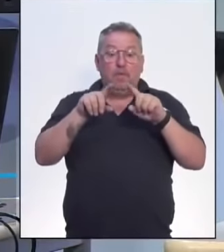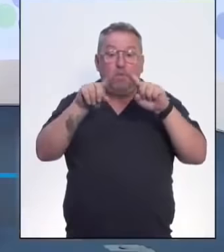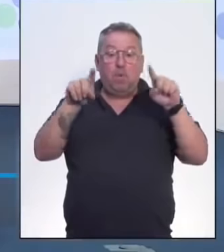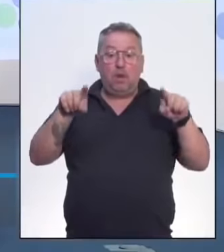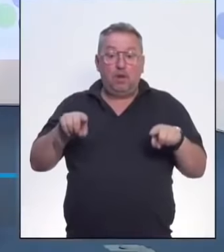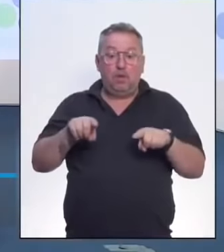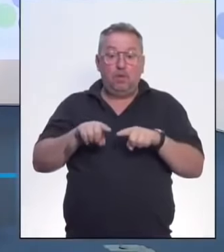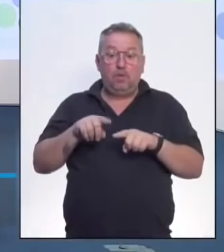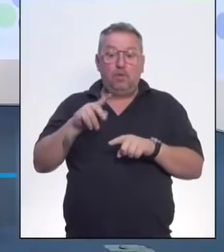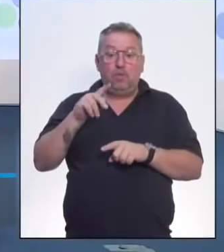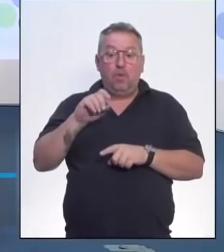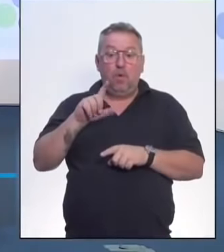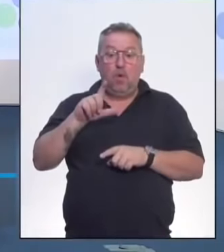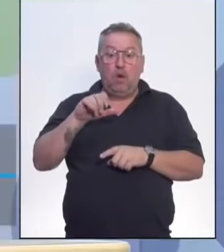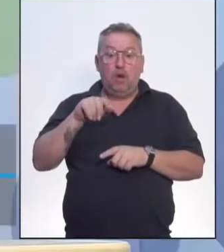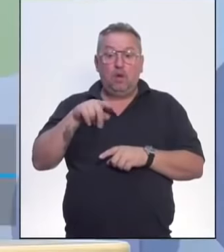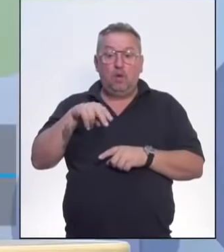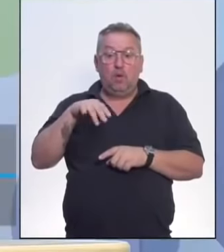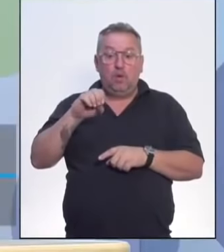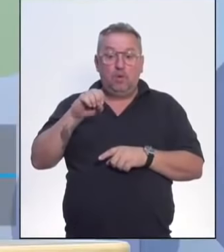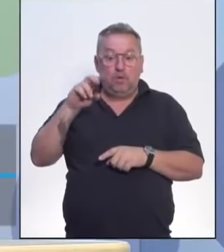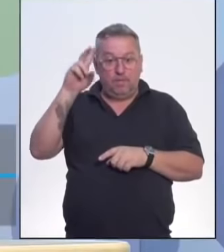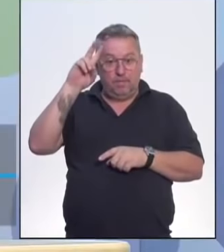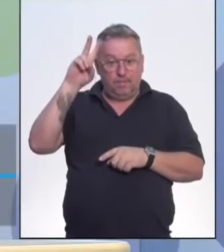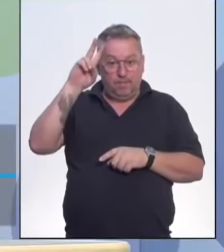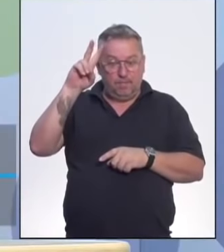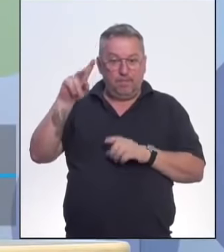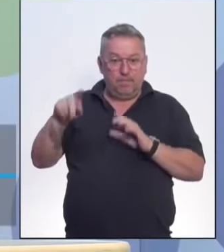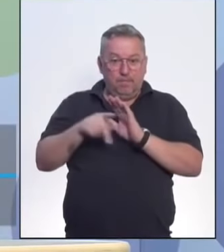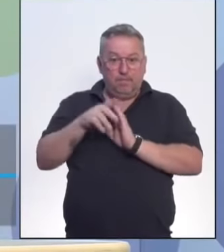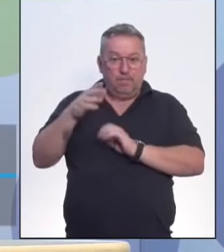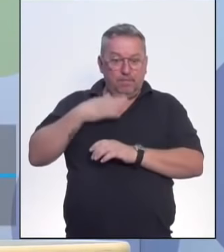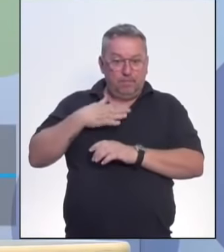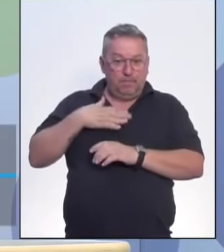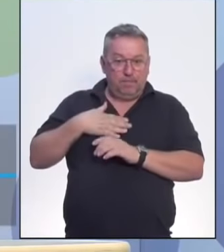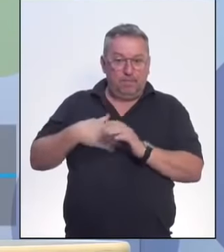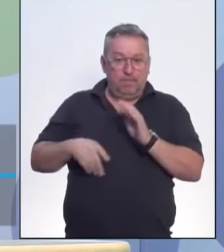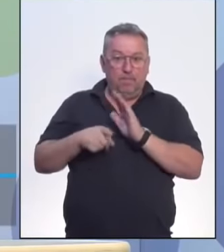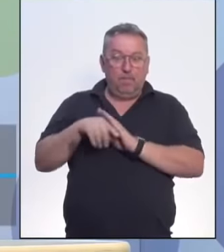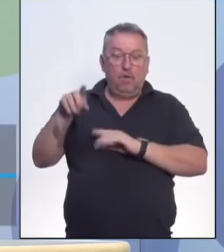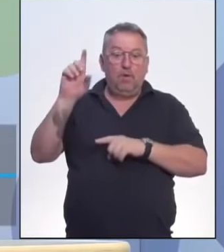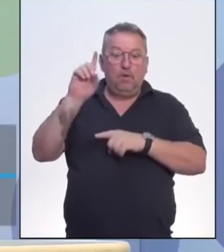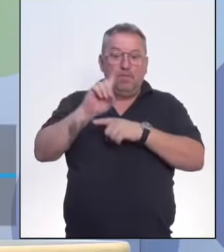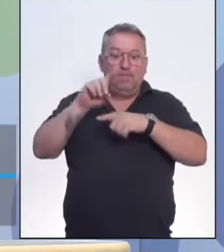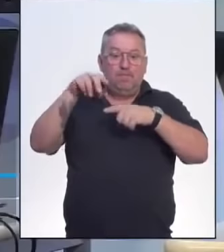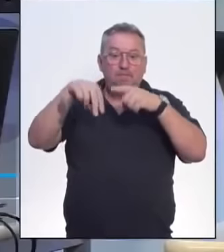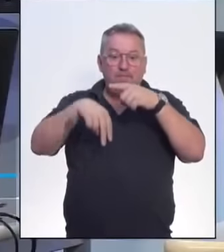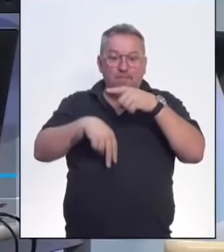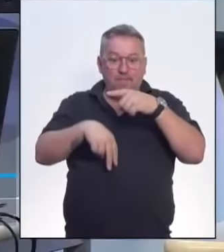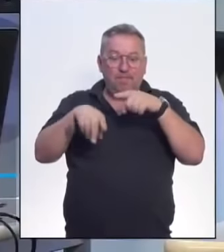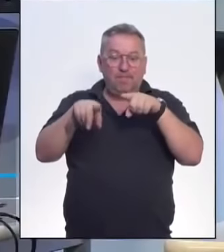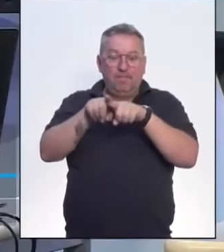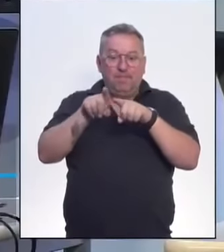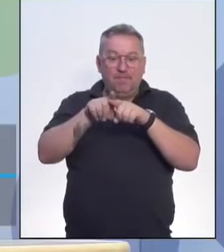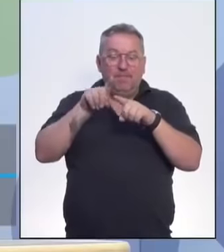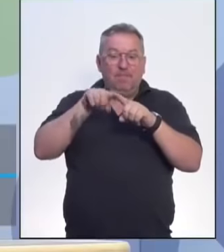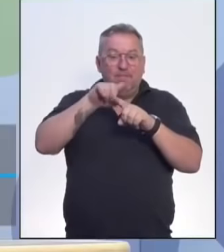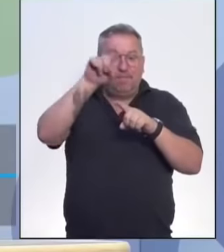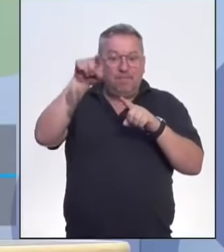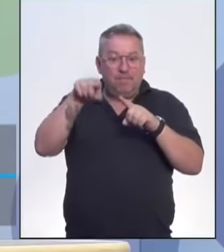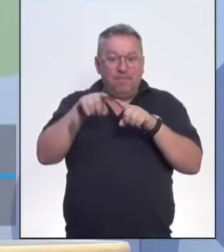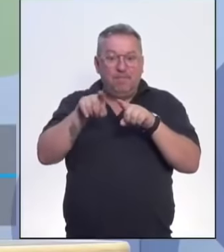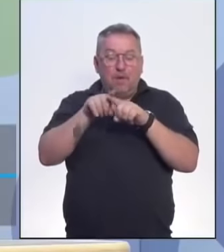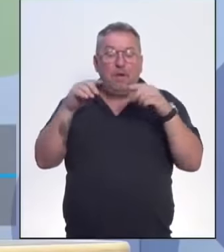foi sua, né, Alessandra? Sim, na segunda-feira foi comigo, foi a parte de fração, arredondamento e